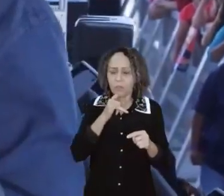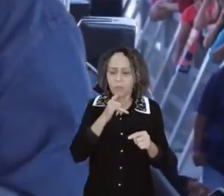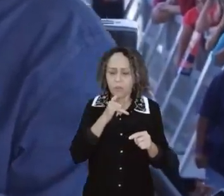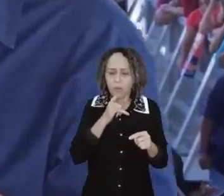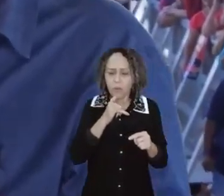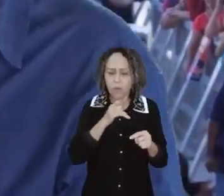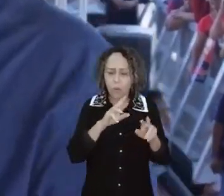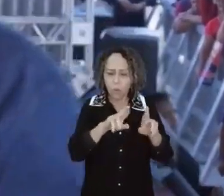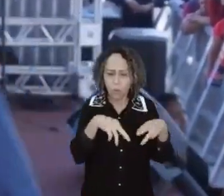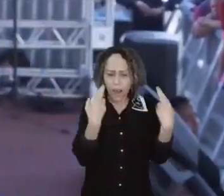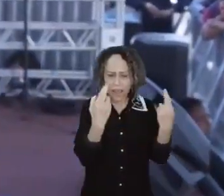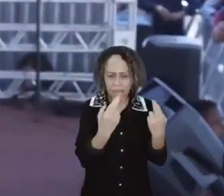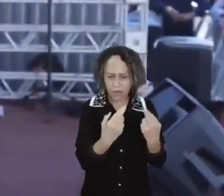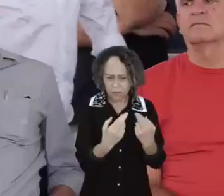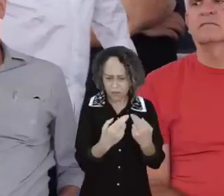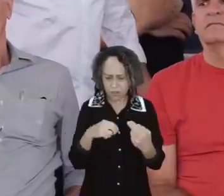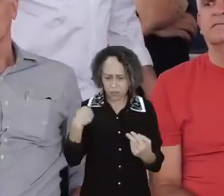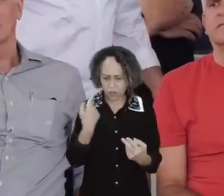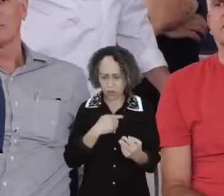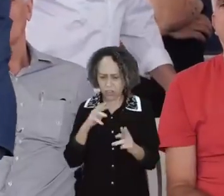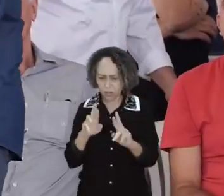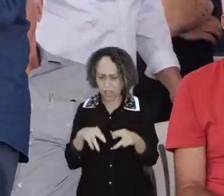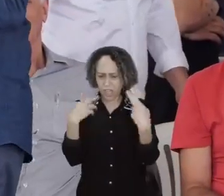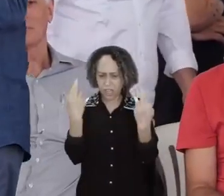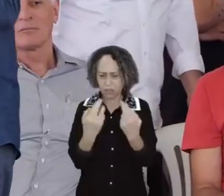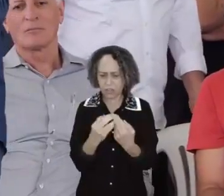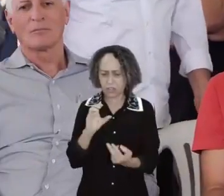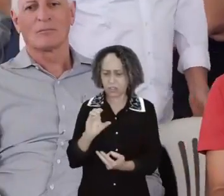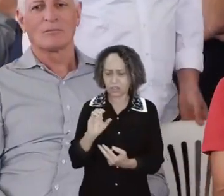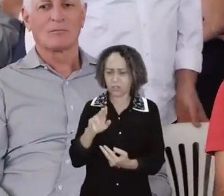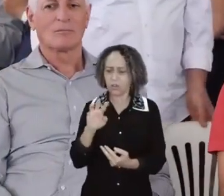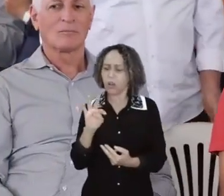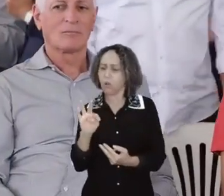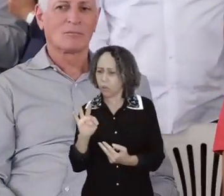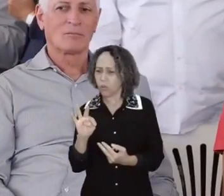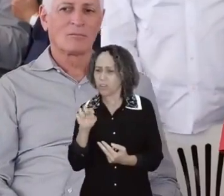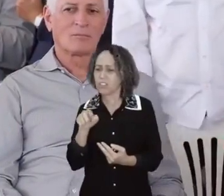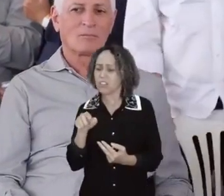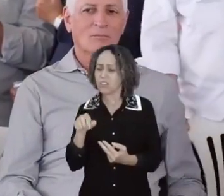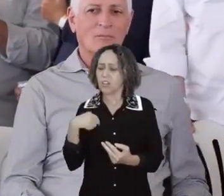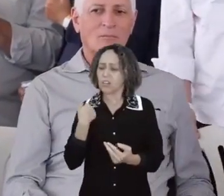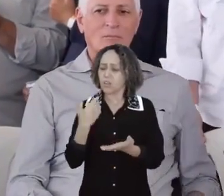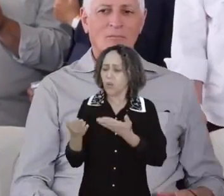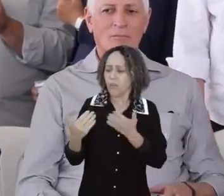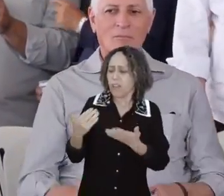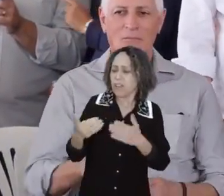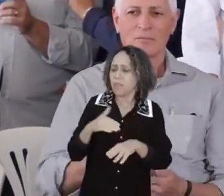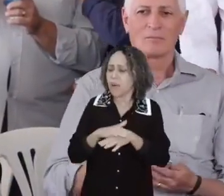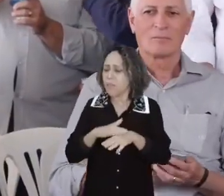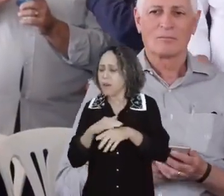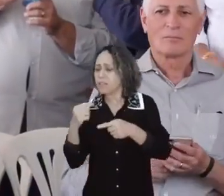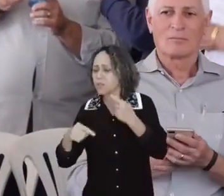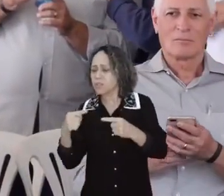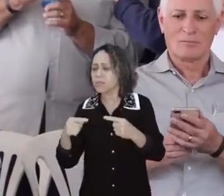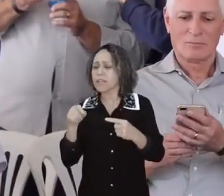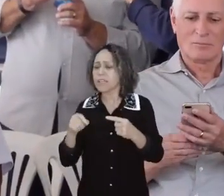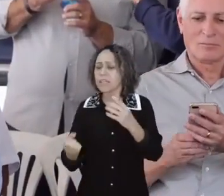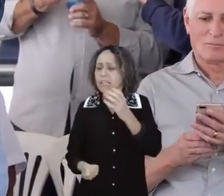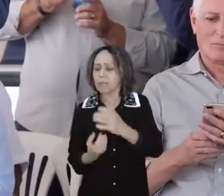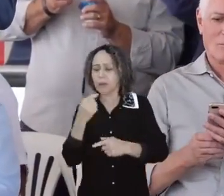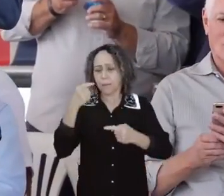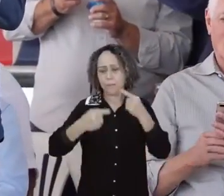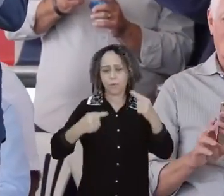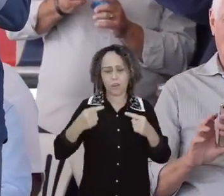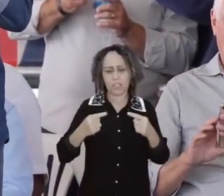A política de pequeno e médio produtor, porque se a gente não garantir que o pequeno e médio produtor produza, no Brasil